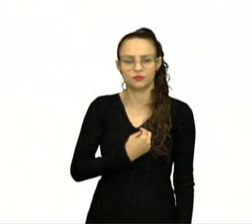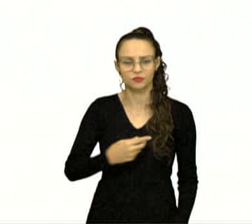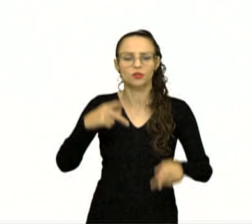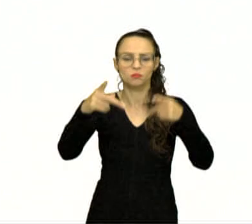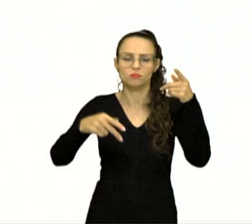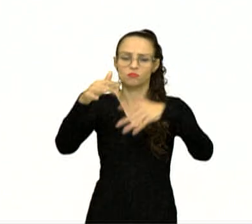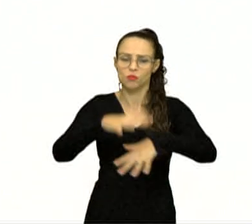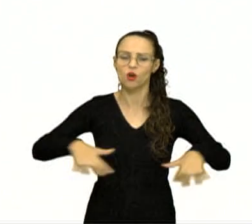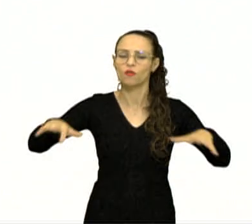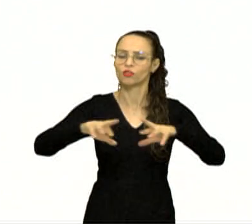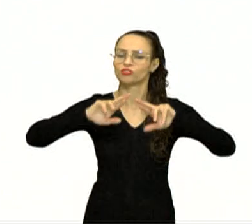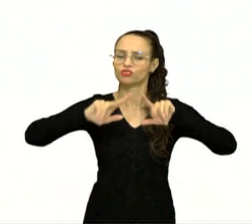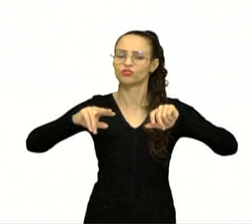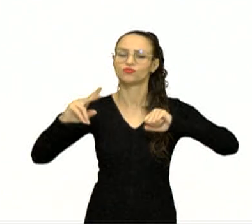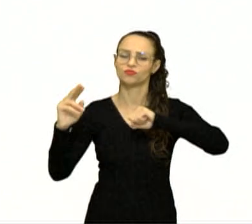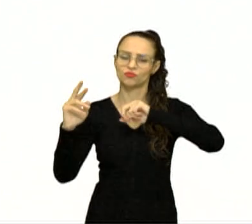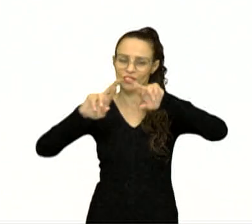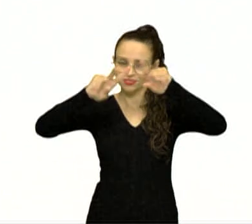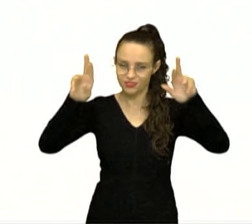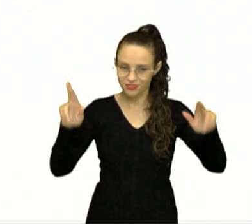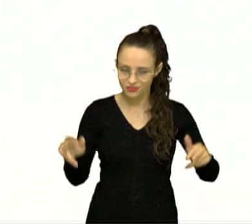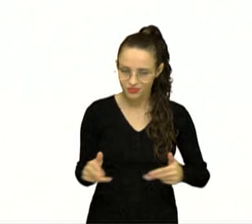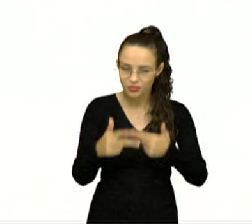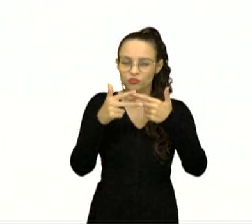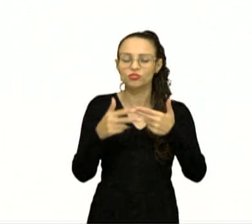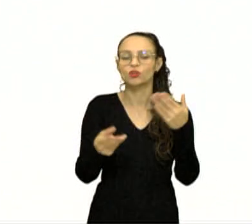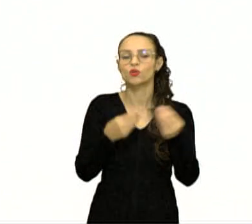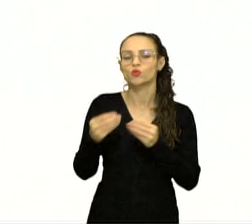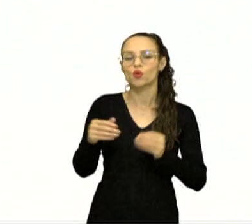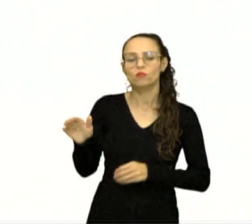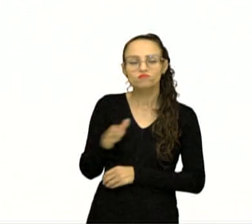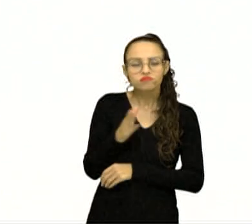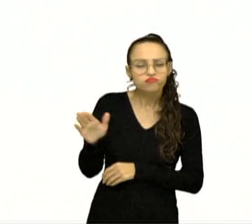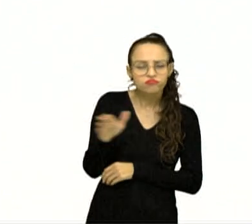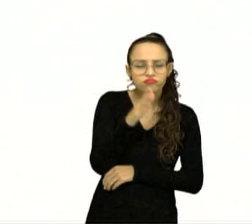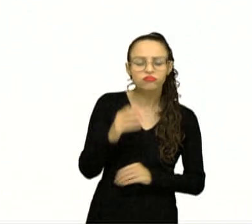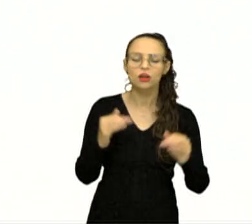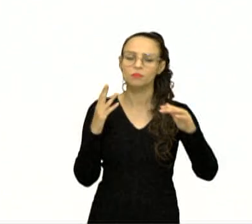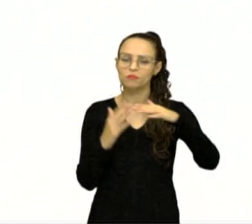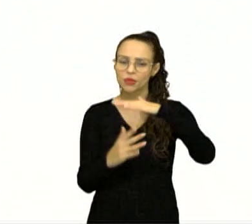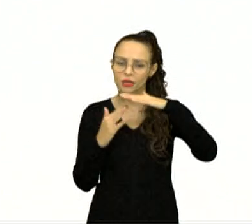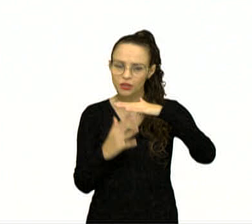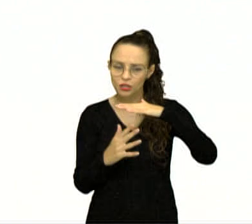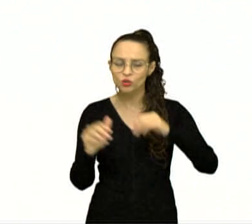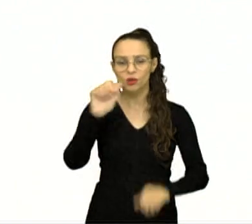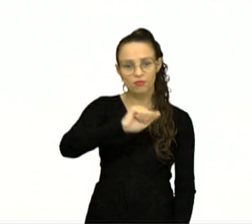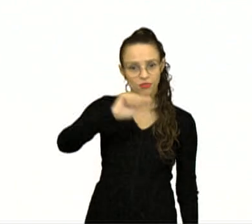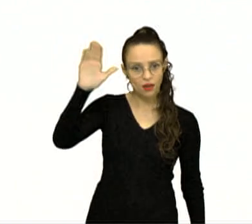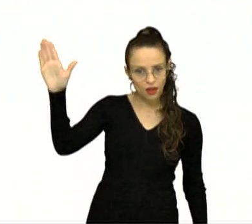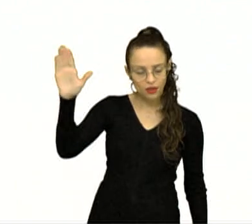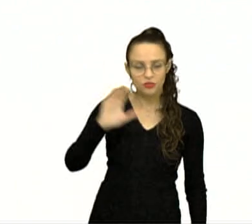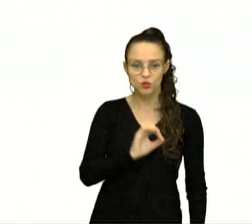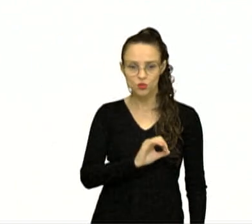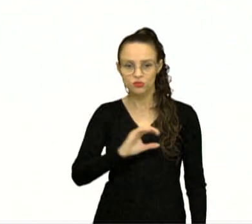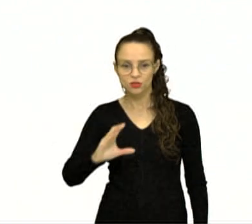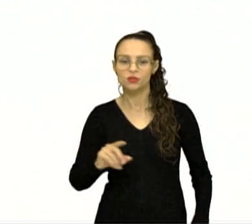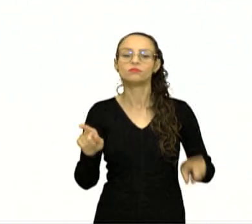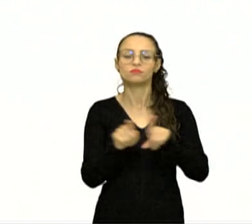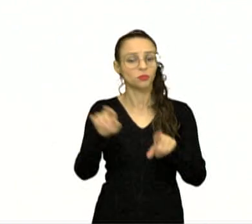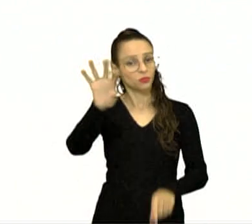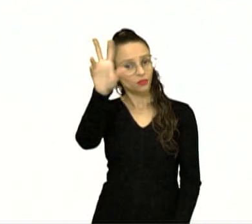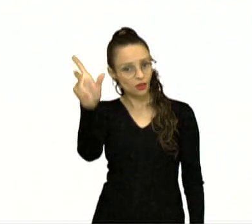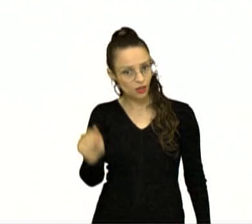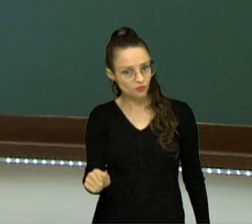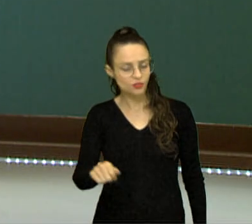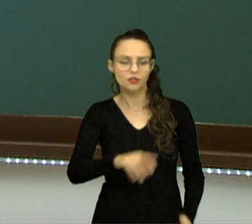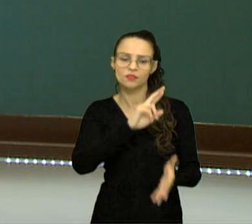diversas etnias de povos, né, através de rotas migratórias diferentes da Ásia, Oceania, inclusive da África,